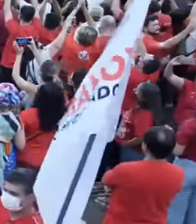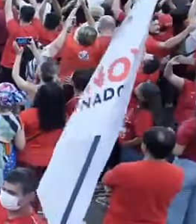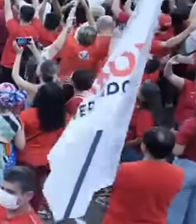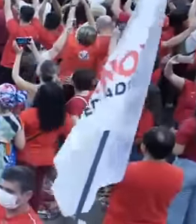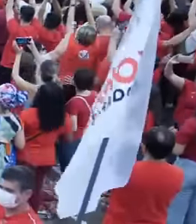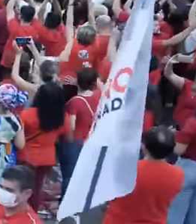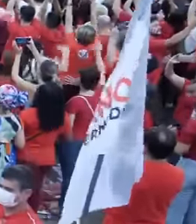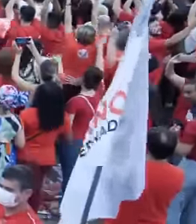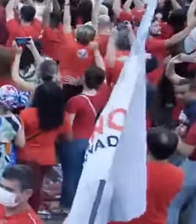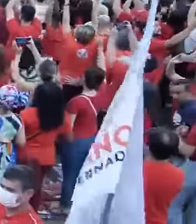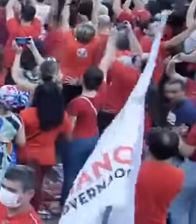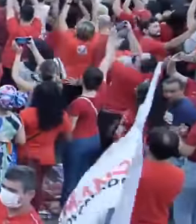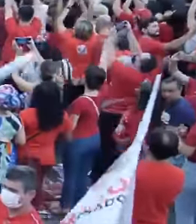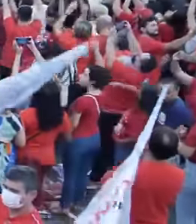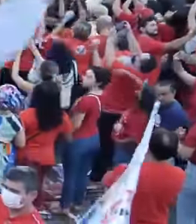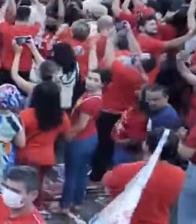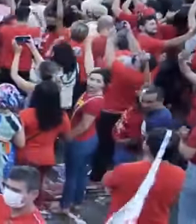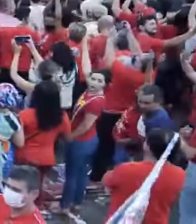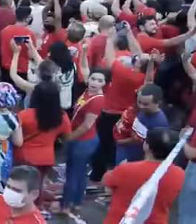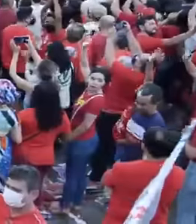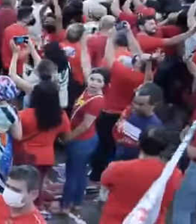faz barulho, muito barulho!